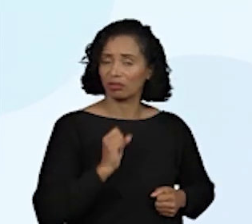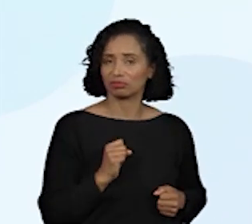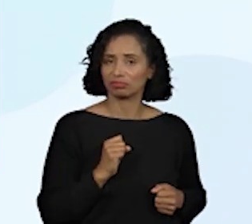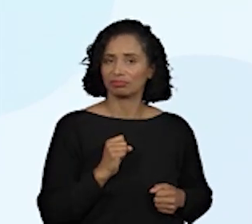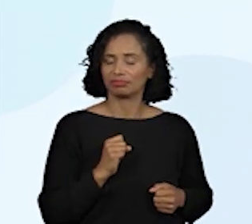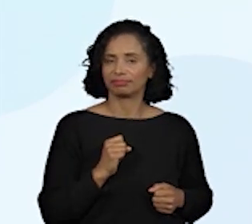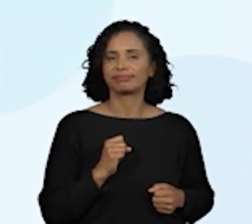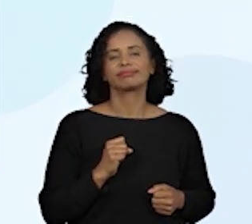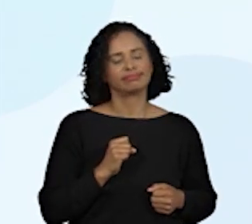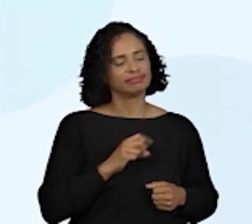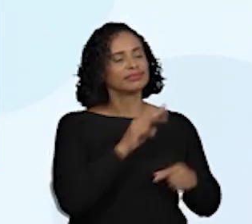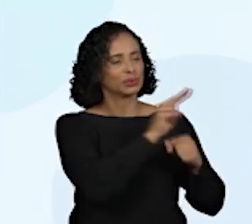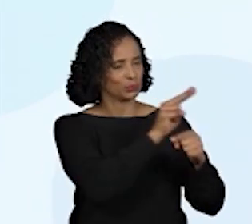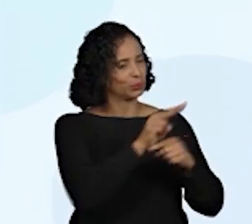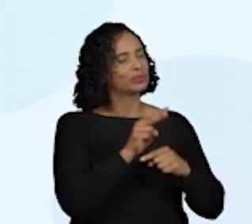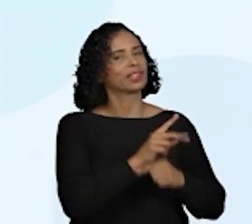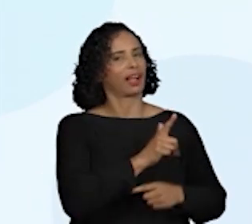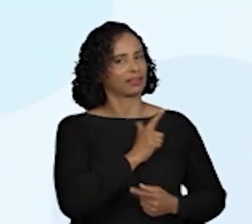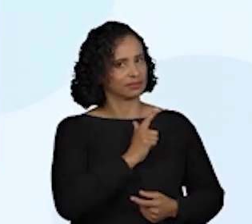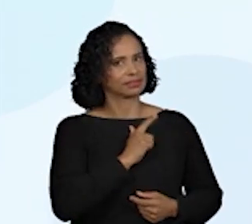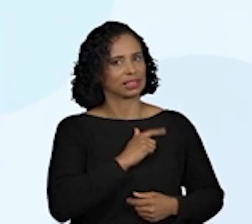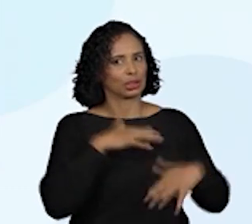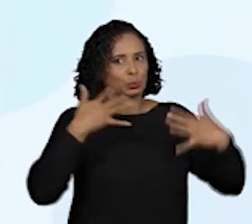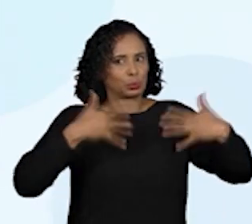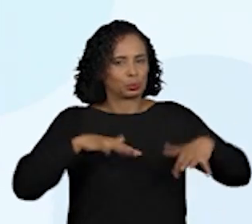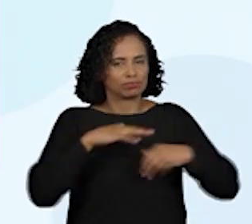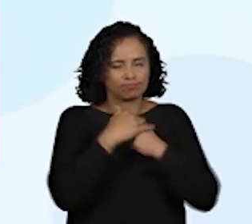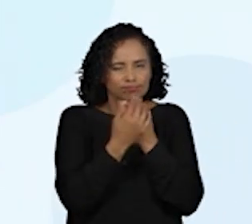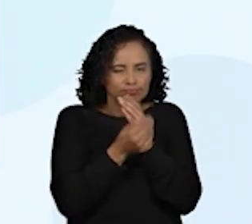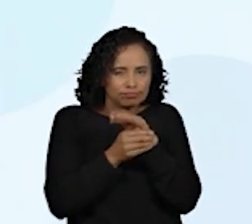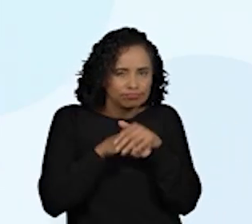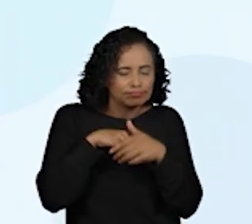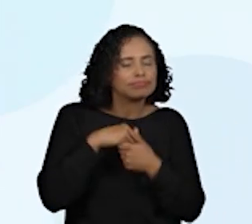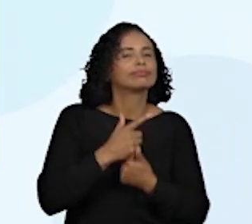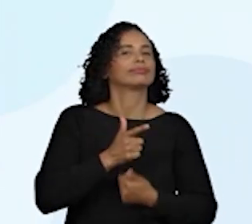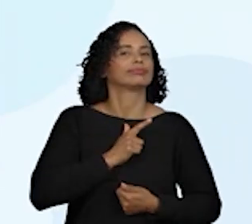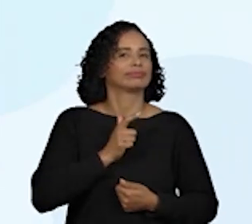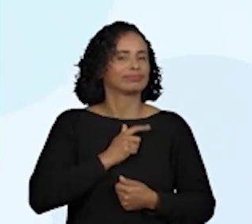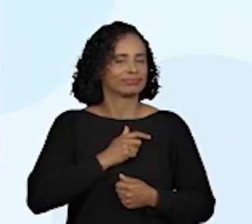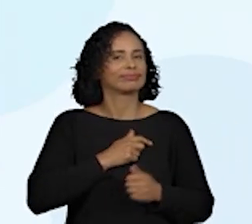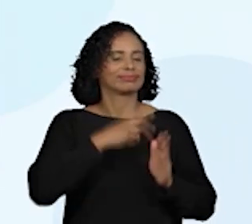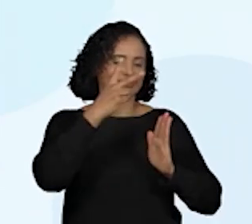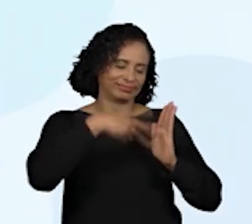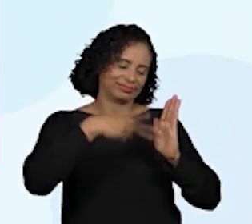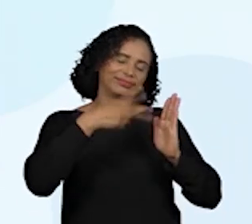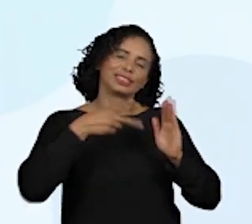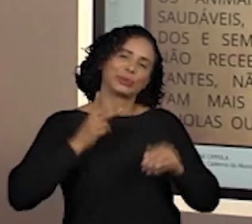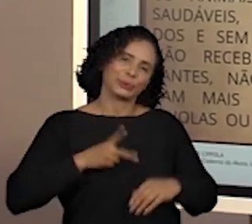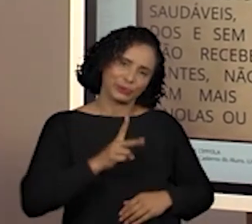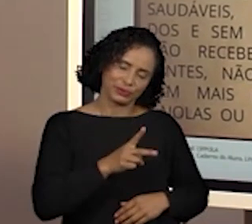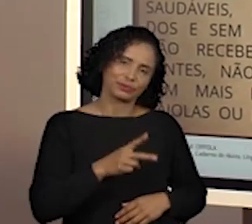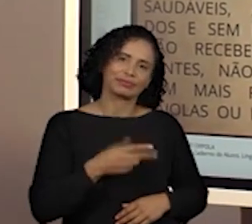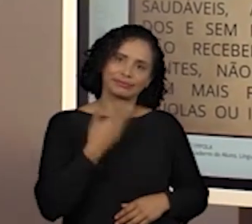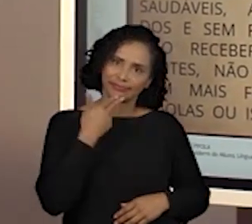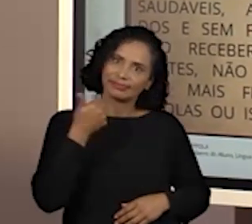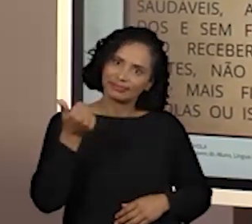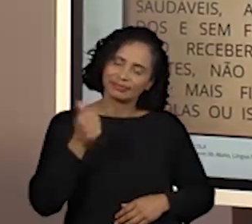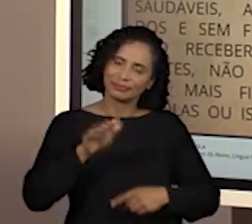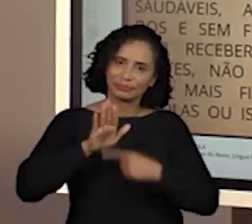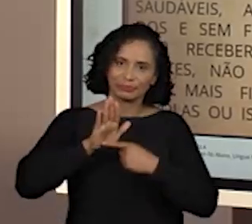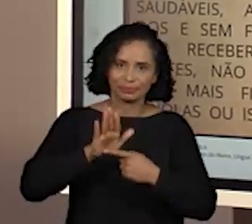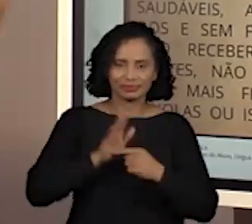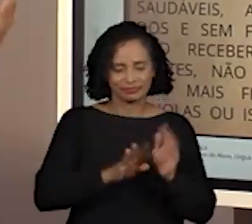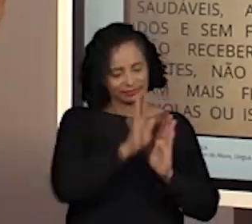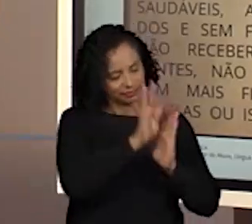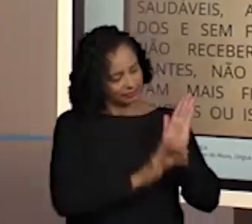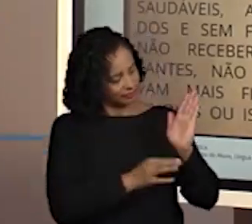história continua e há um mistério a ser desvendado, ou melhor, a ser revelado no texto. De